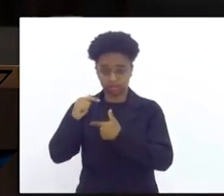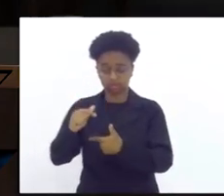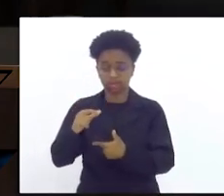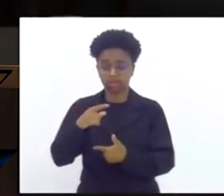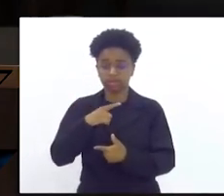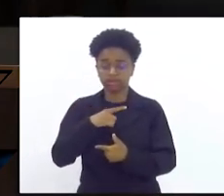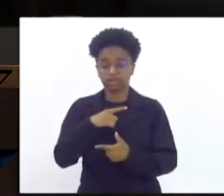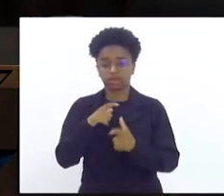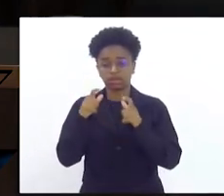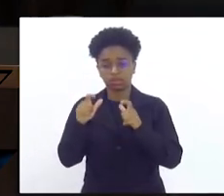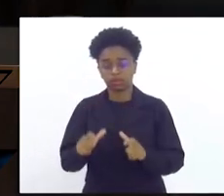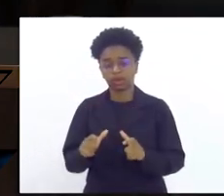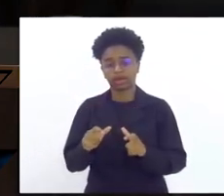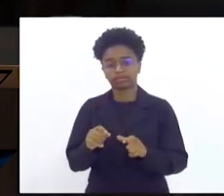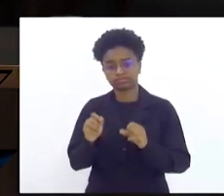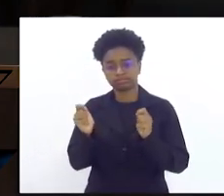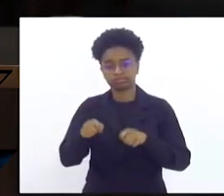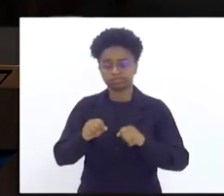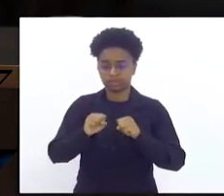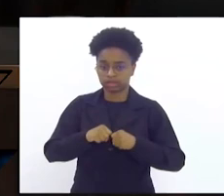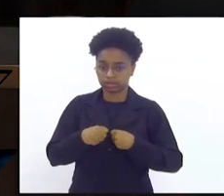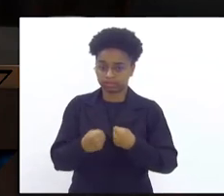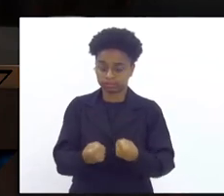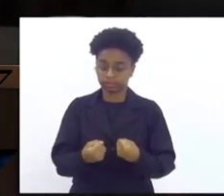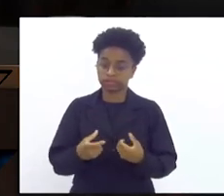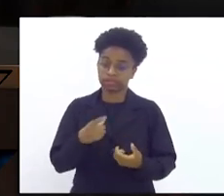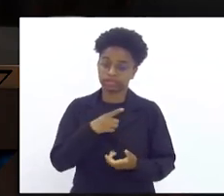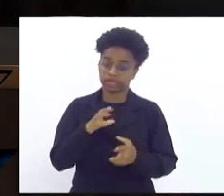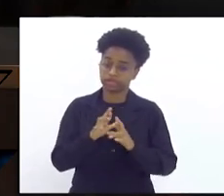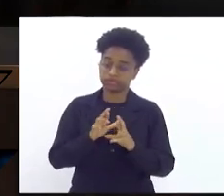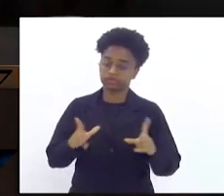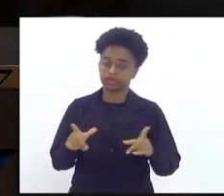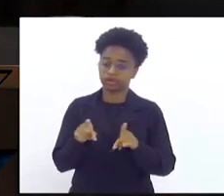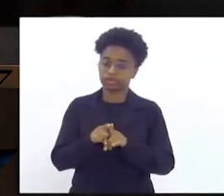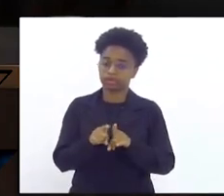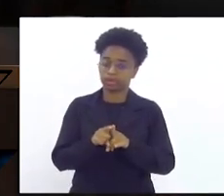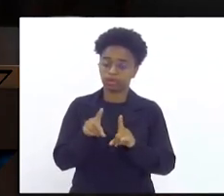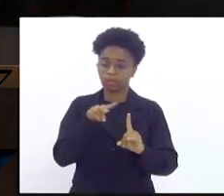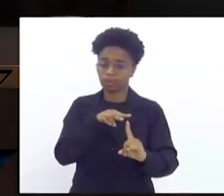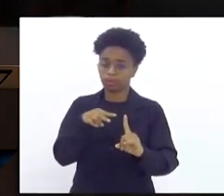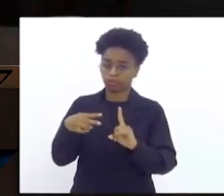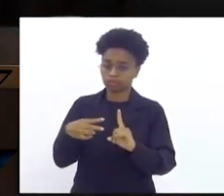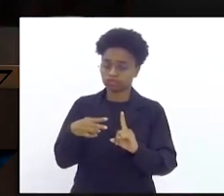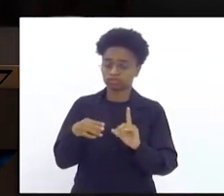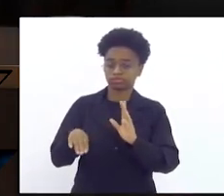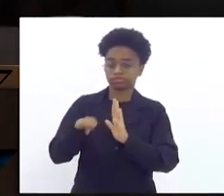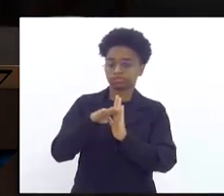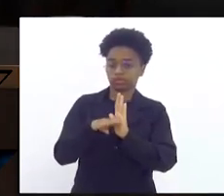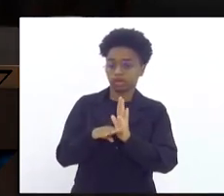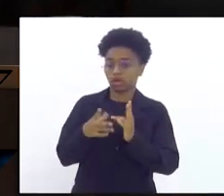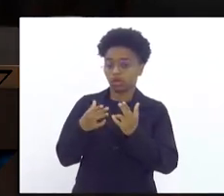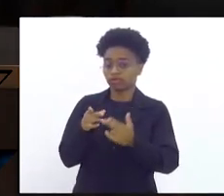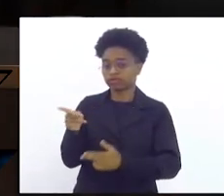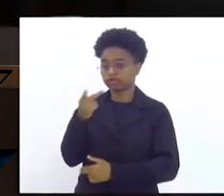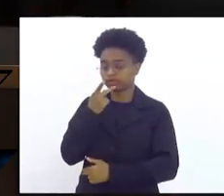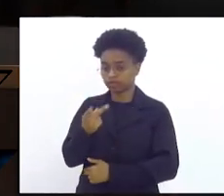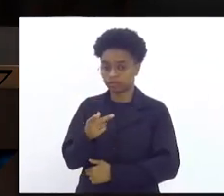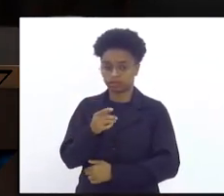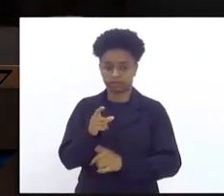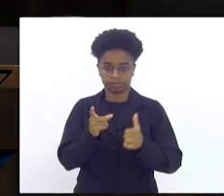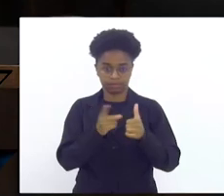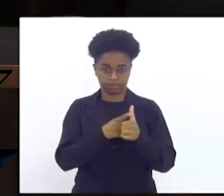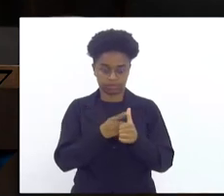ter o seu espaço aqui para defender e aí temos diferenças inclusive no ponto de vista programático Como posso saber